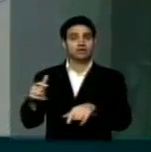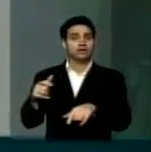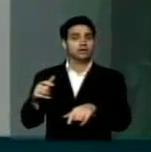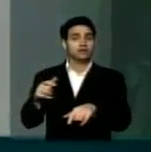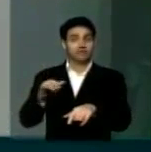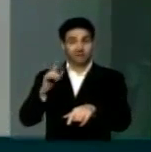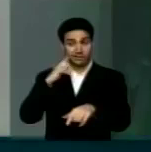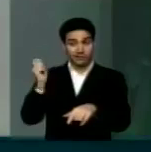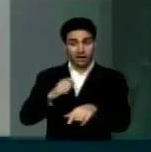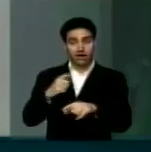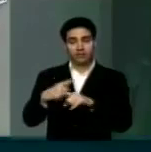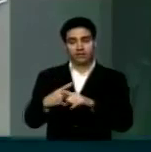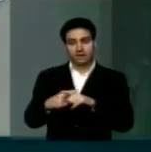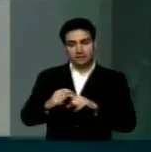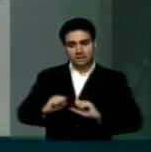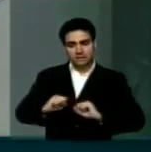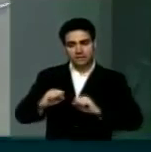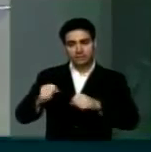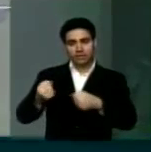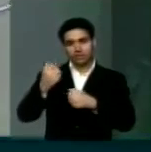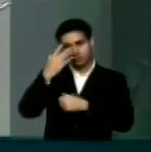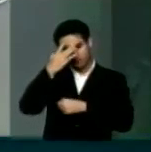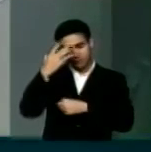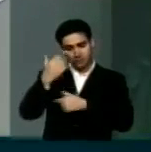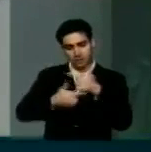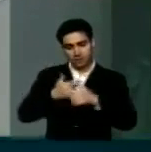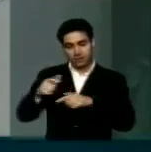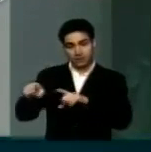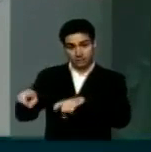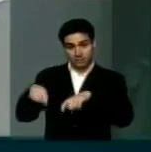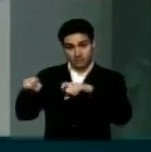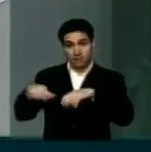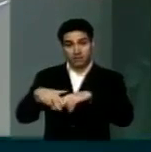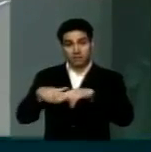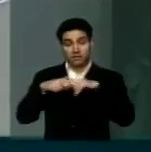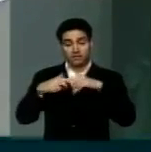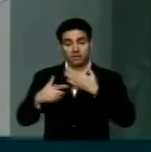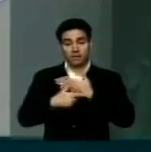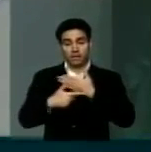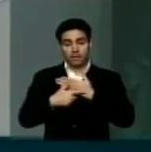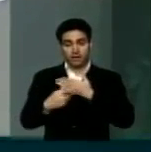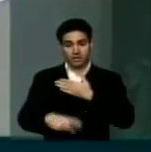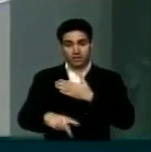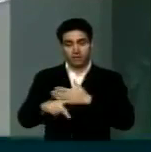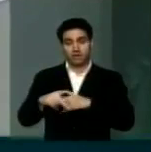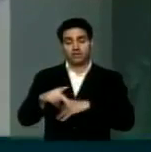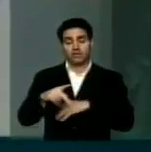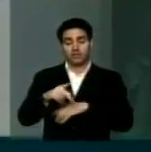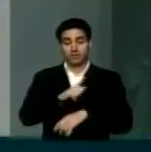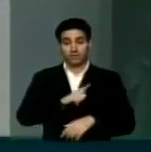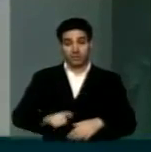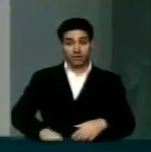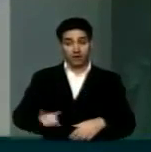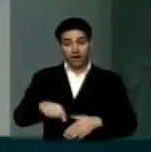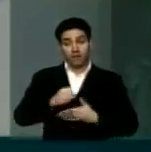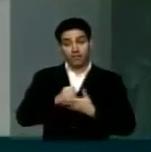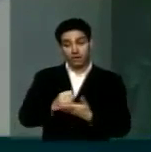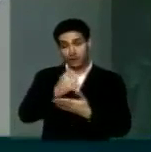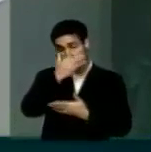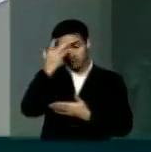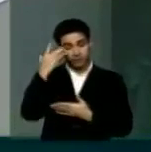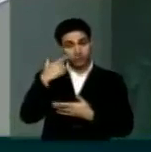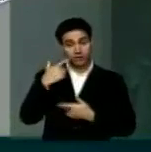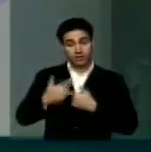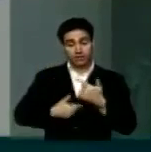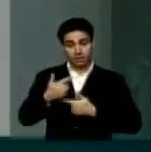à garra do homem do campo. Por isso o papel do Estado é garantir o apoio a esses importantes